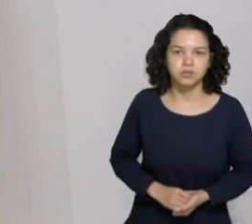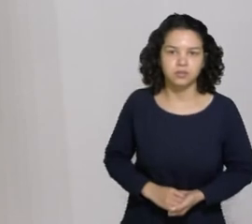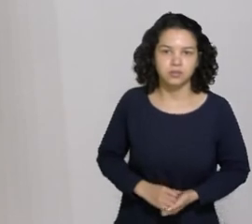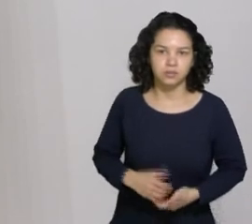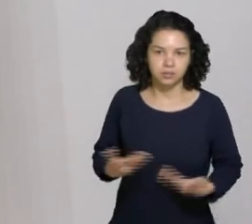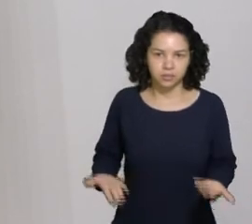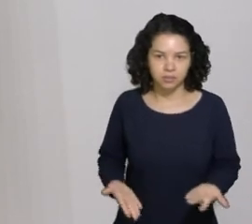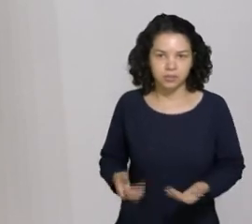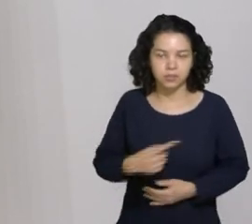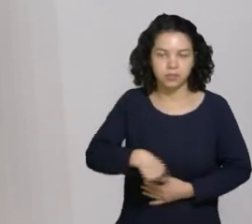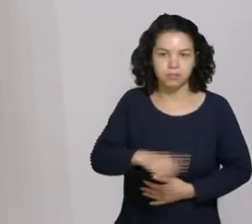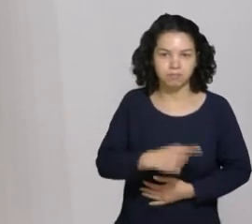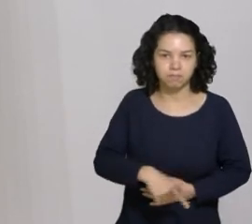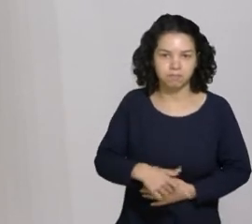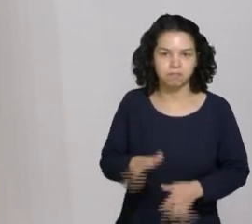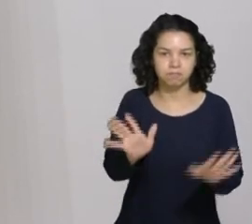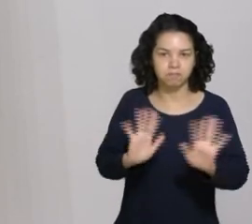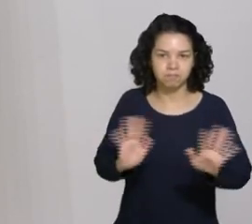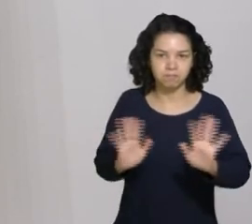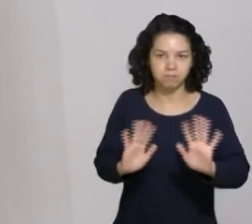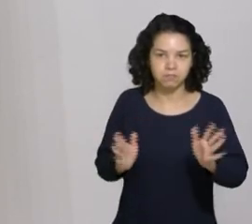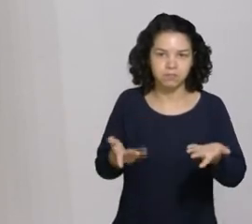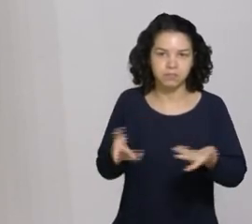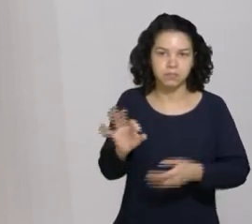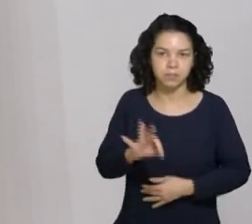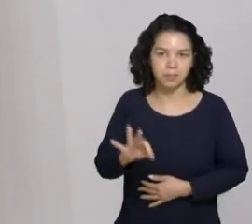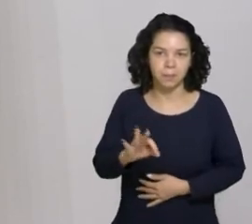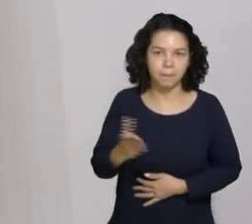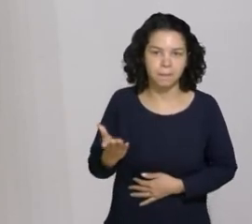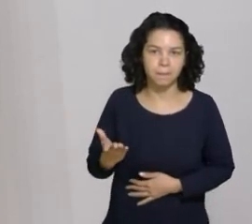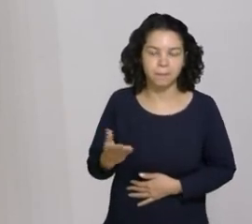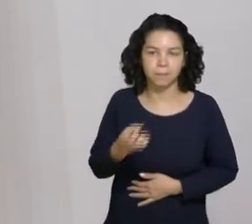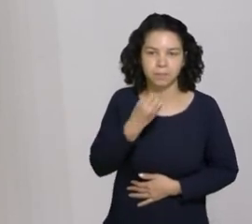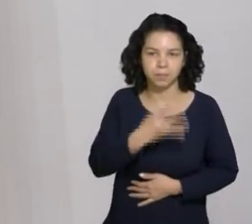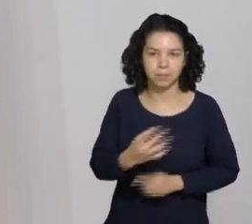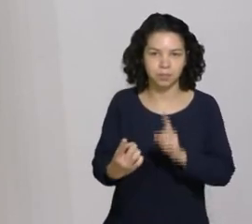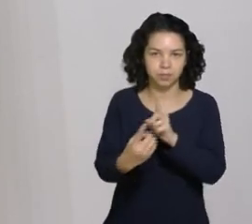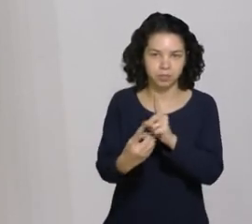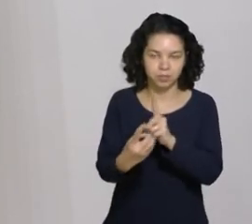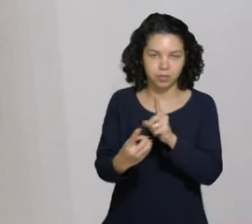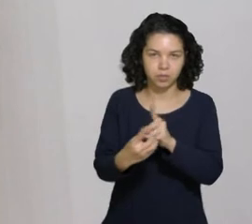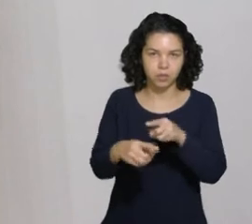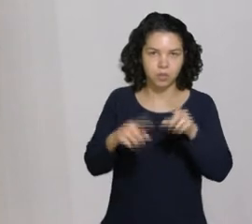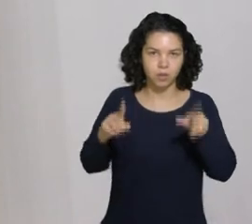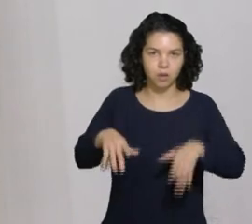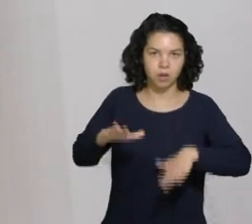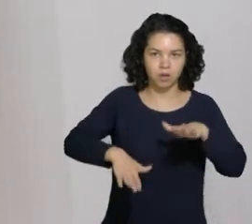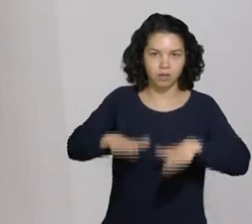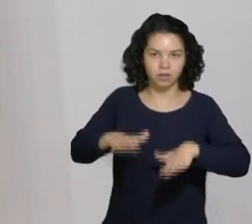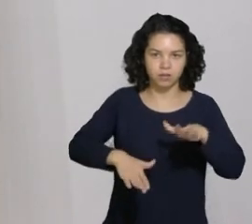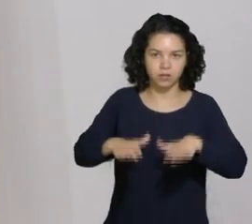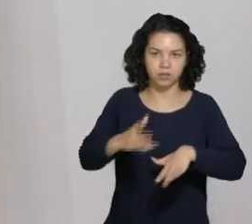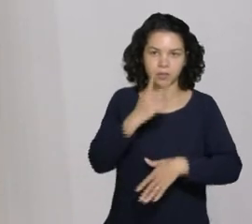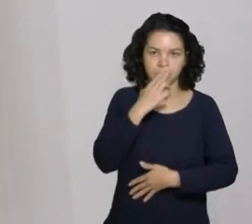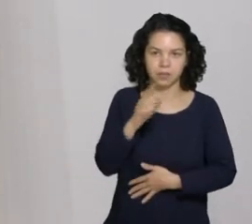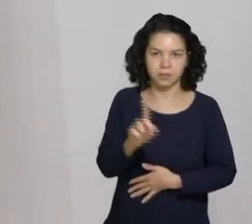despedida e dos policiais da entrada os guardas lá fora pelo Bom atendimento e os funcionários que às vezes não aparece